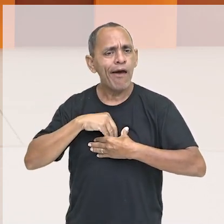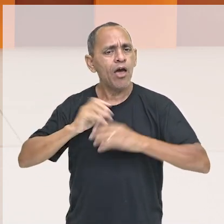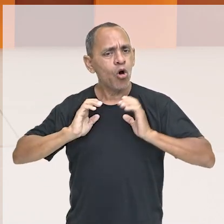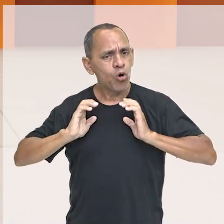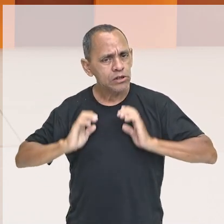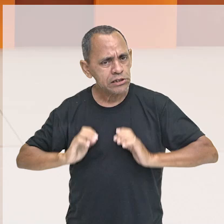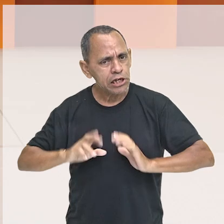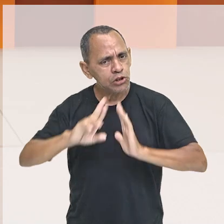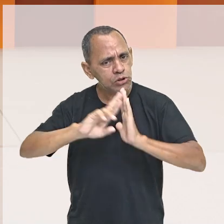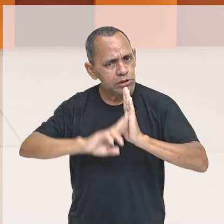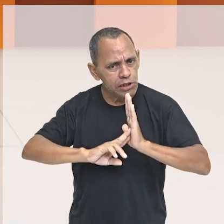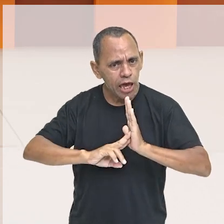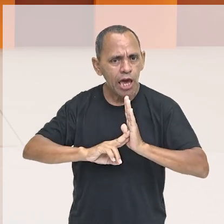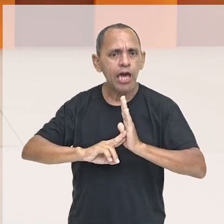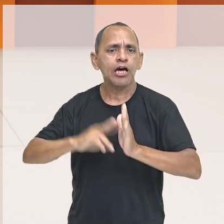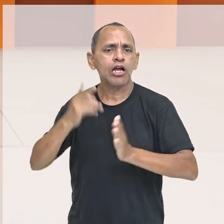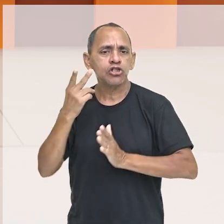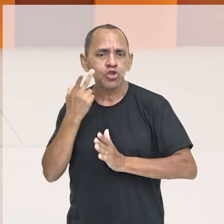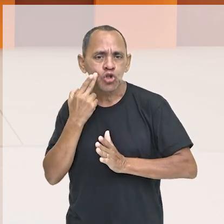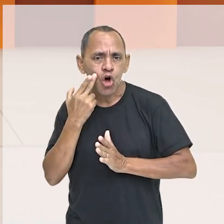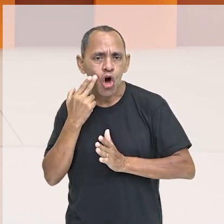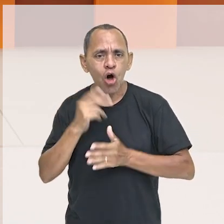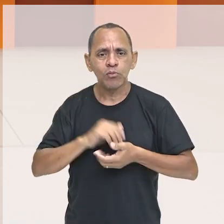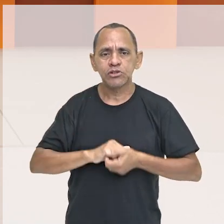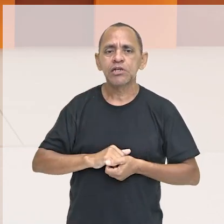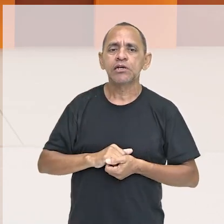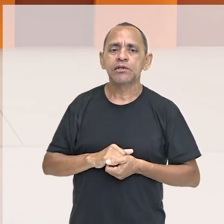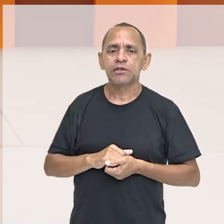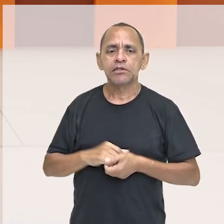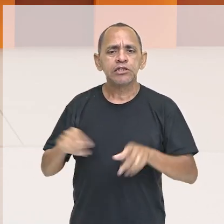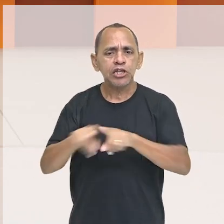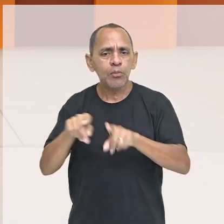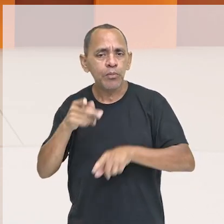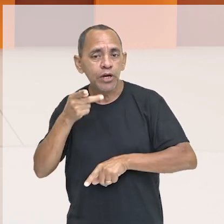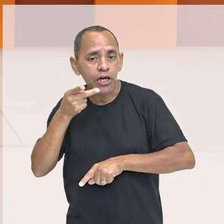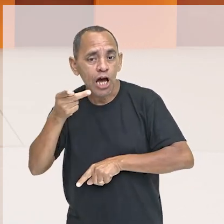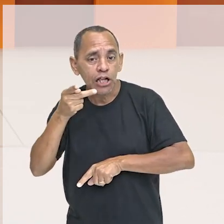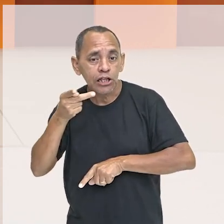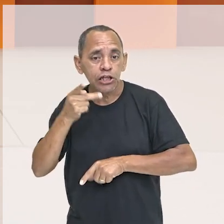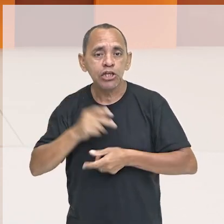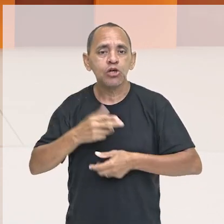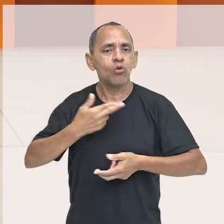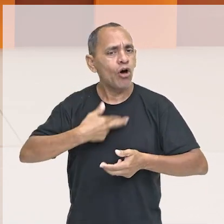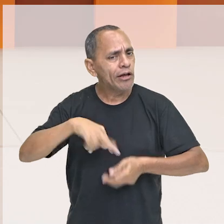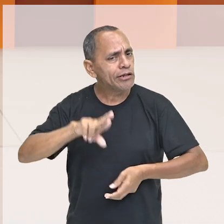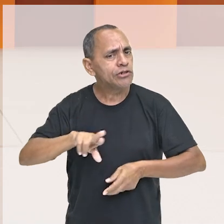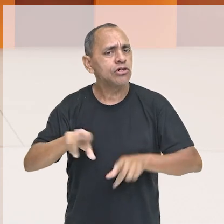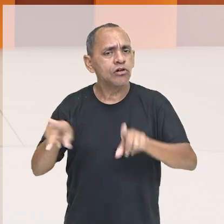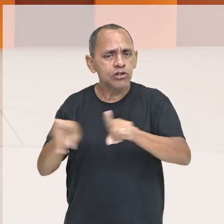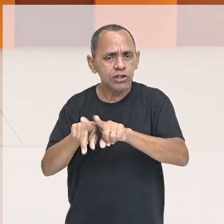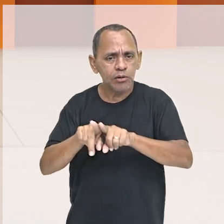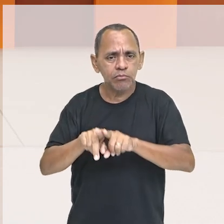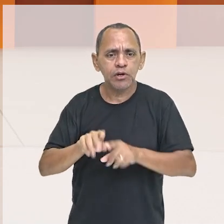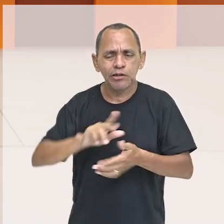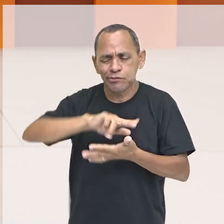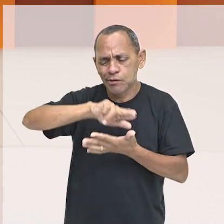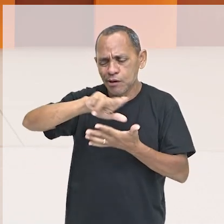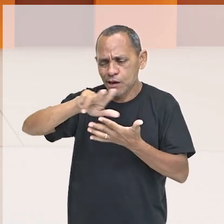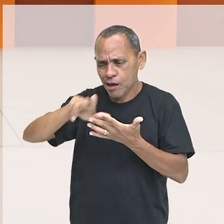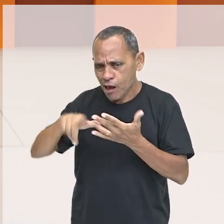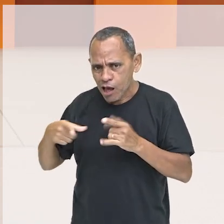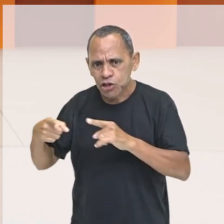conceitos, as regras, as normas, a língua, a religião, tudo aquilo que acontece